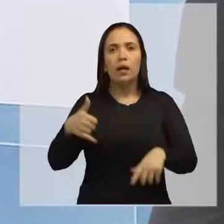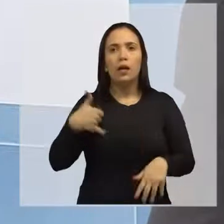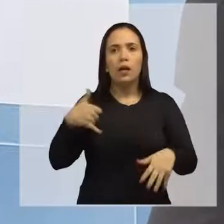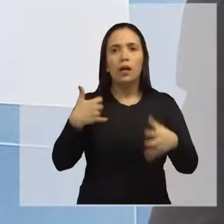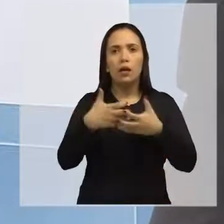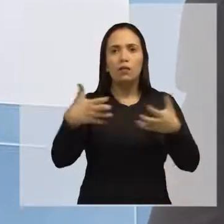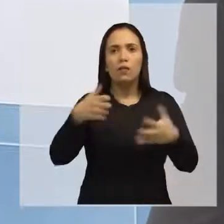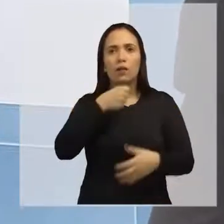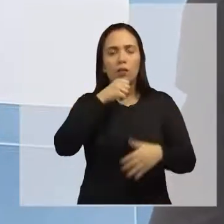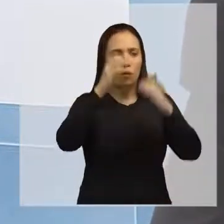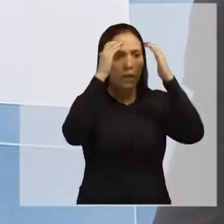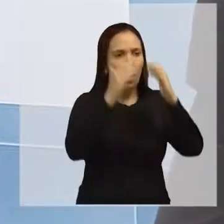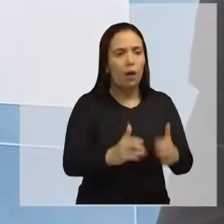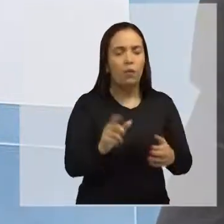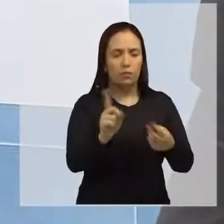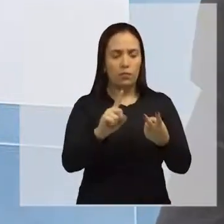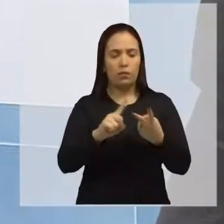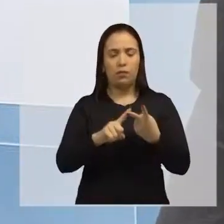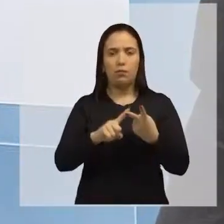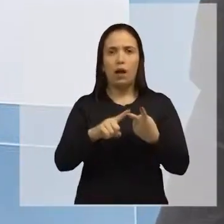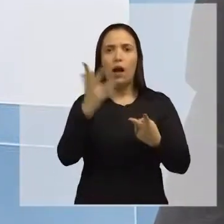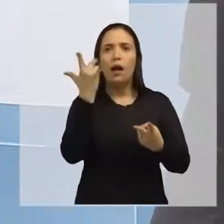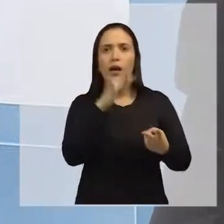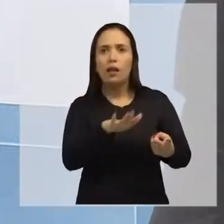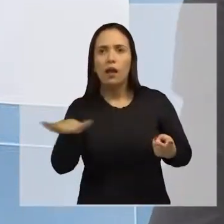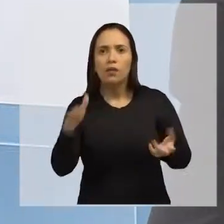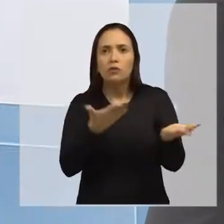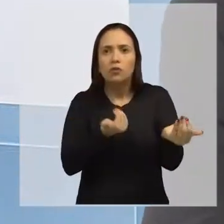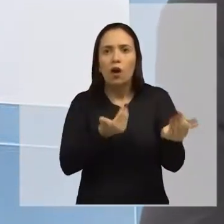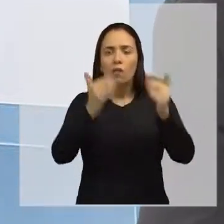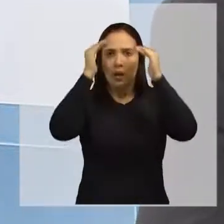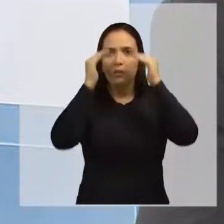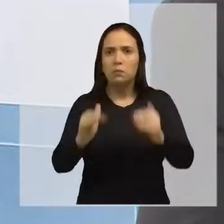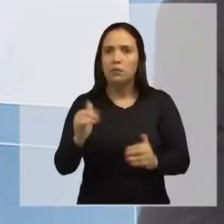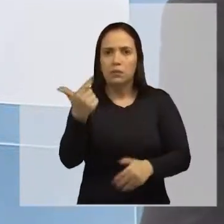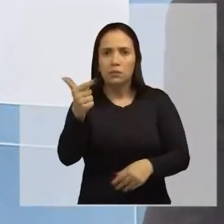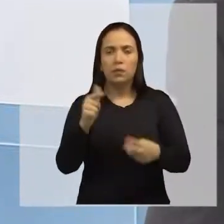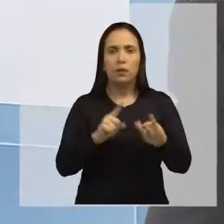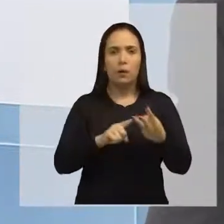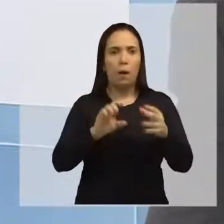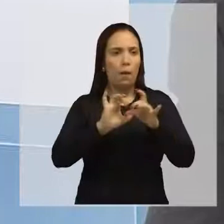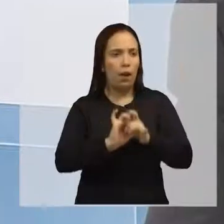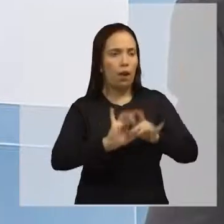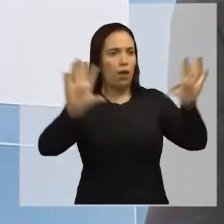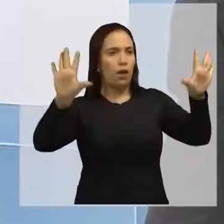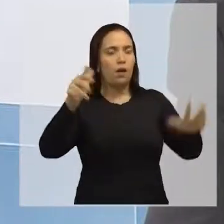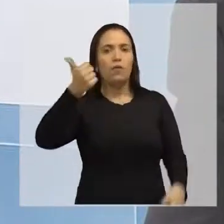Idoso, destruíram o Estatuto do Torcedor. De uma hora para outra é